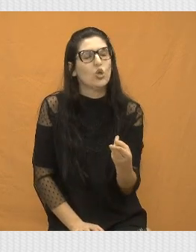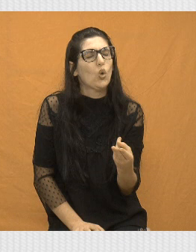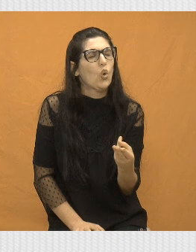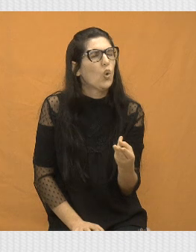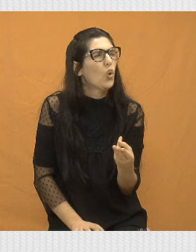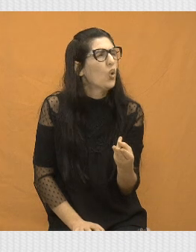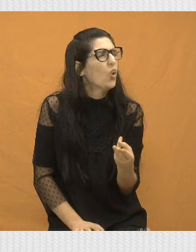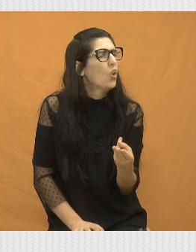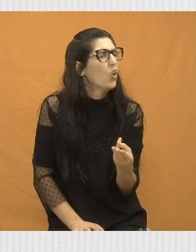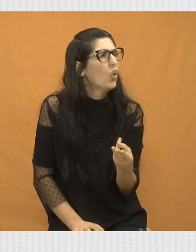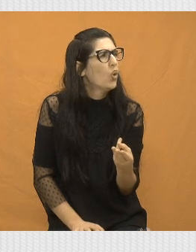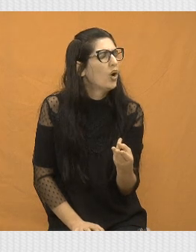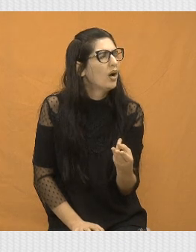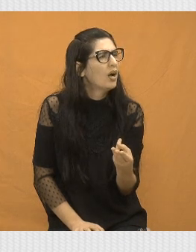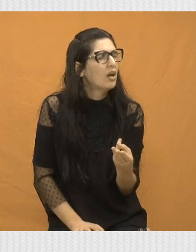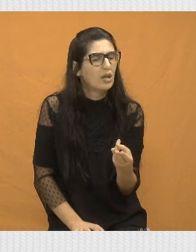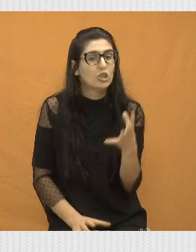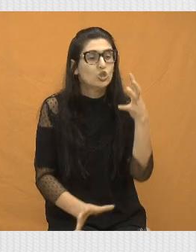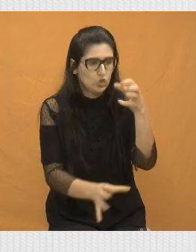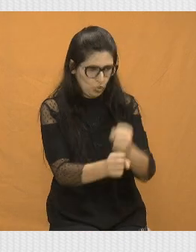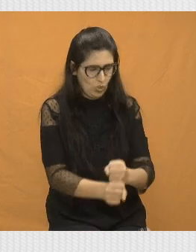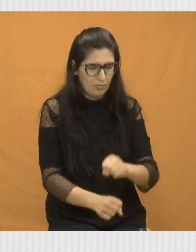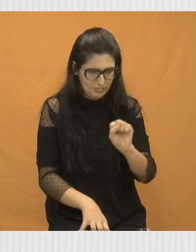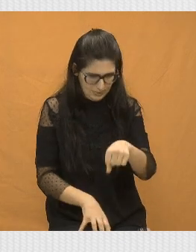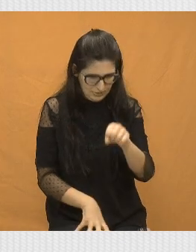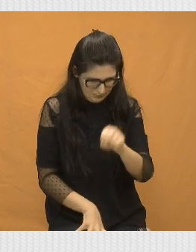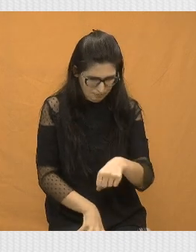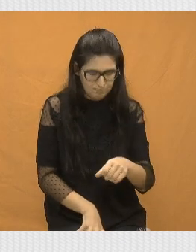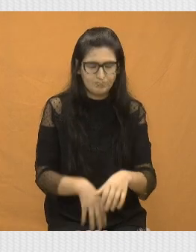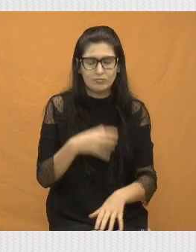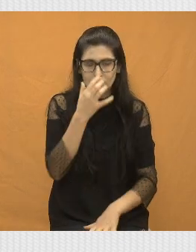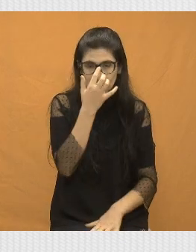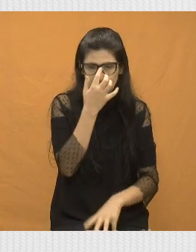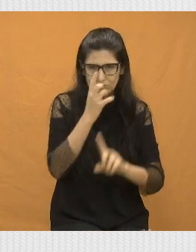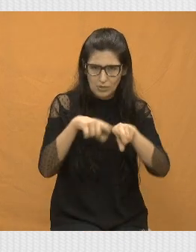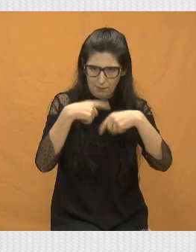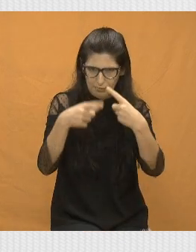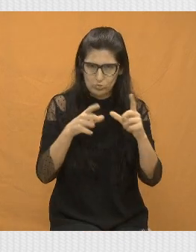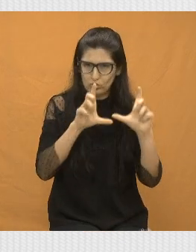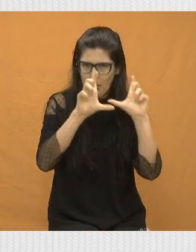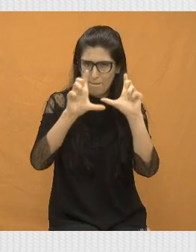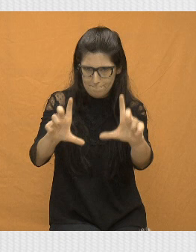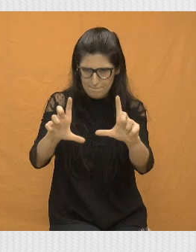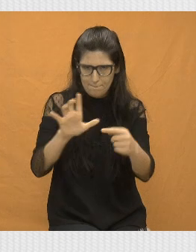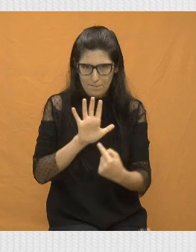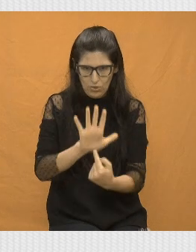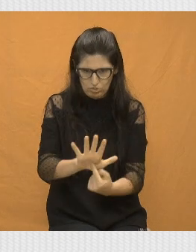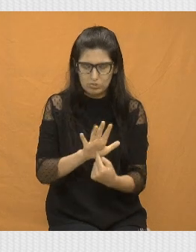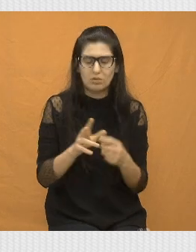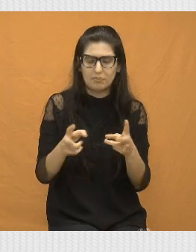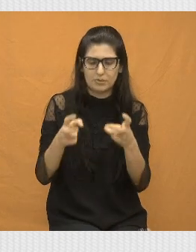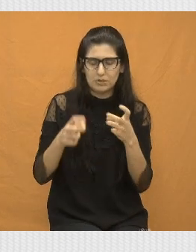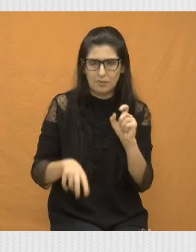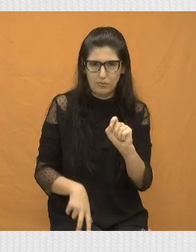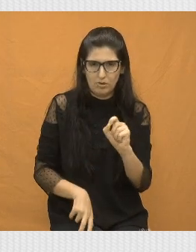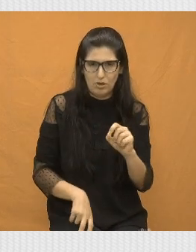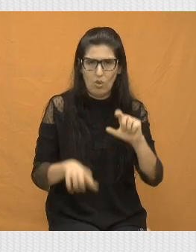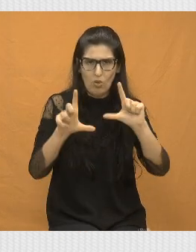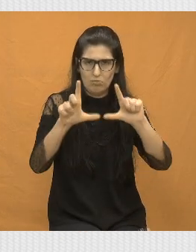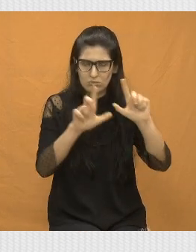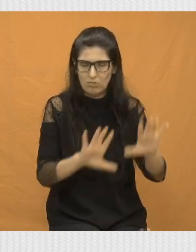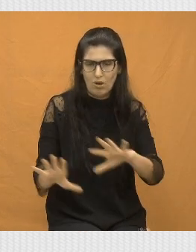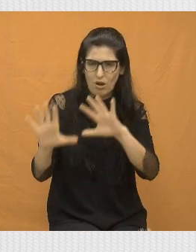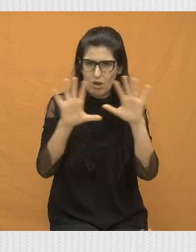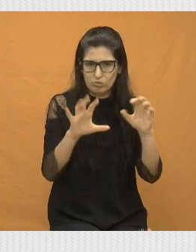eles entravam nos 24. Eu posso, pela sua colocação no próximo slide... Eu posso, como você percebeu nesses slides novos que você tem